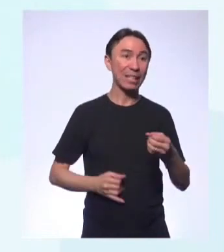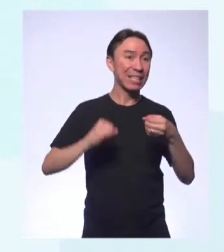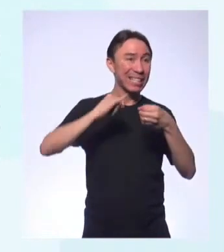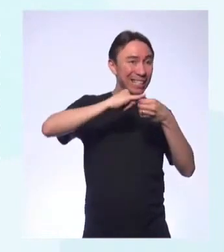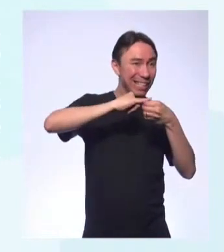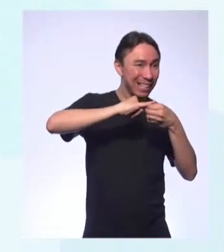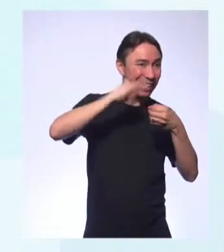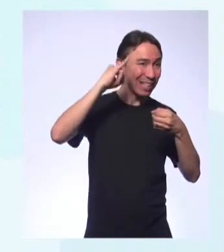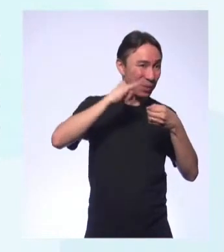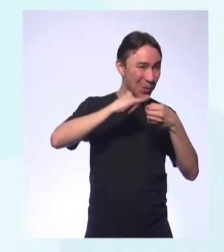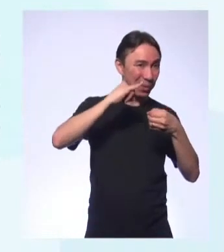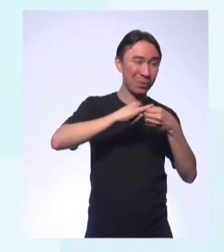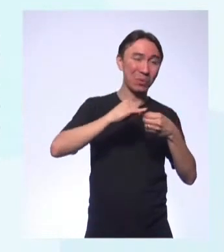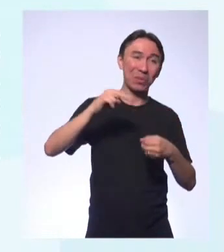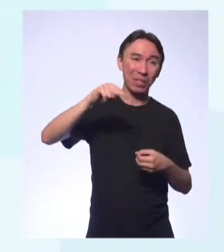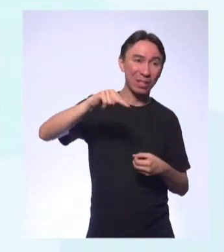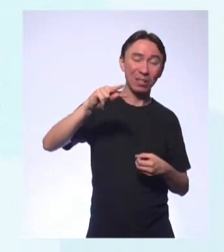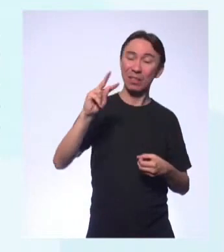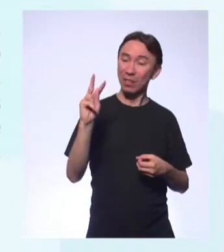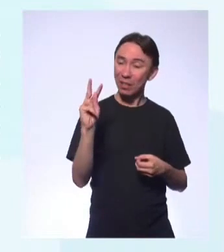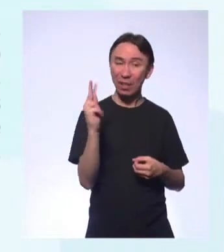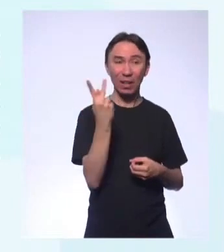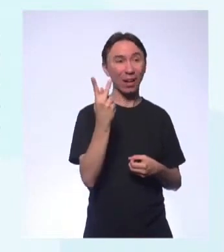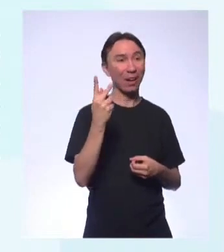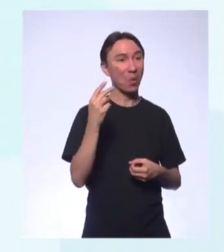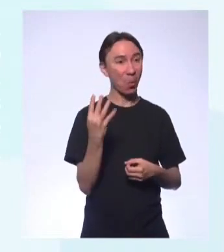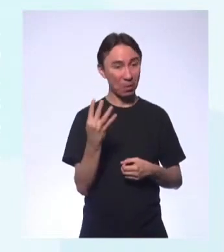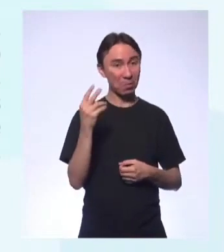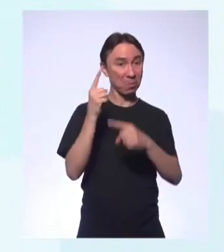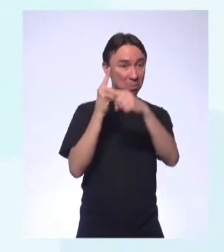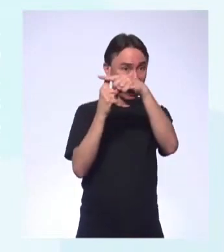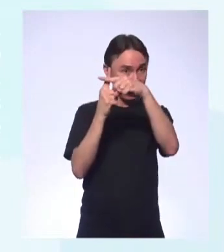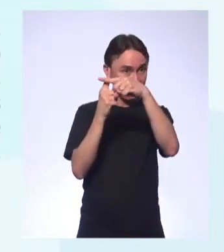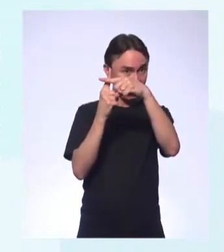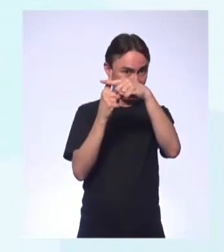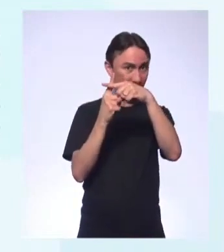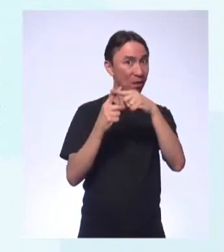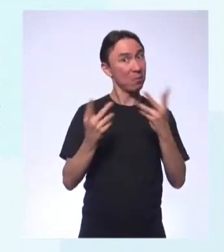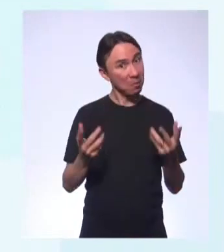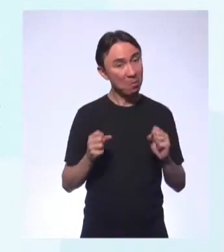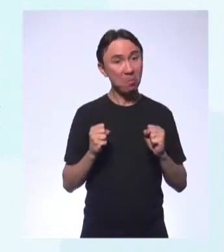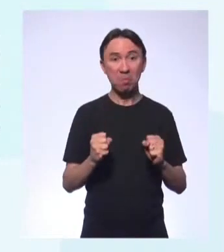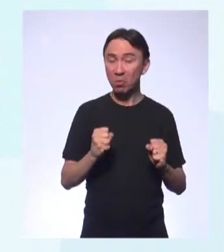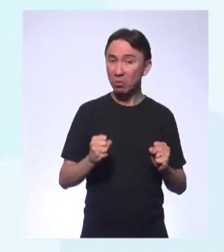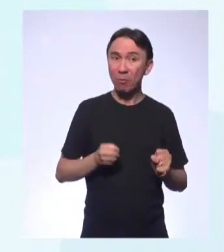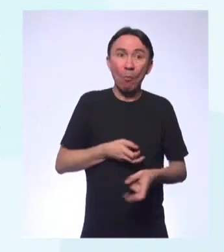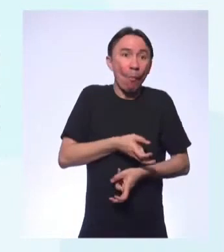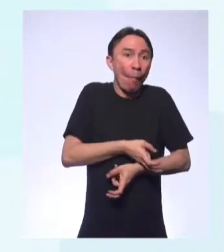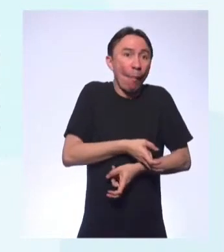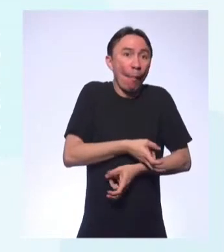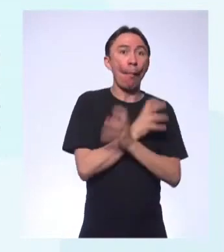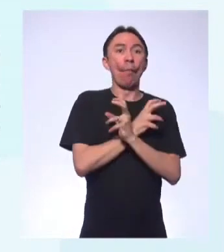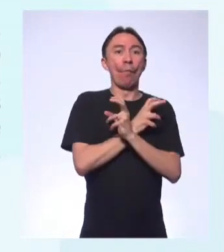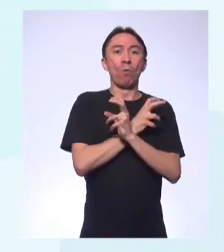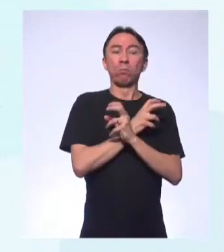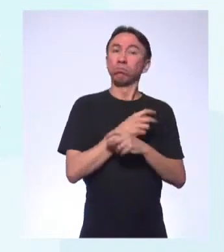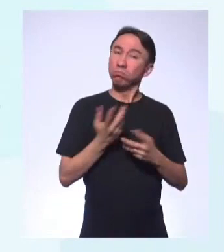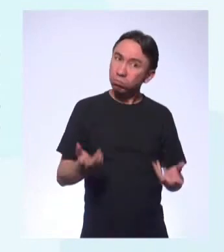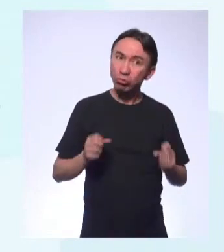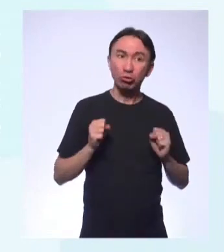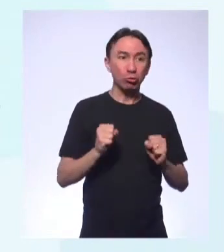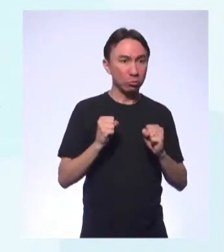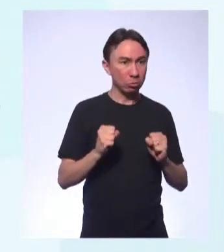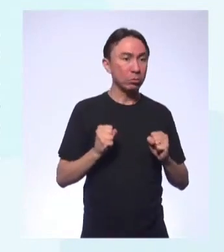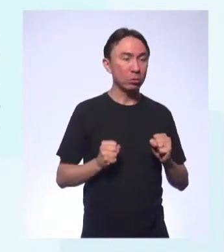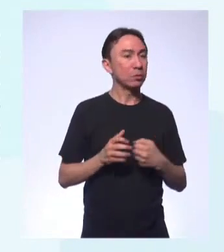é tóxico em grandes concentrações, certo? E os animais recebem o nitrogênio que necessitam através